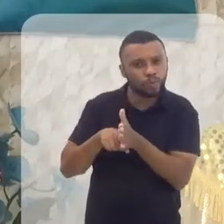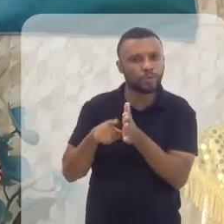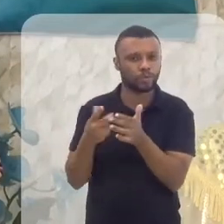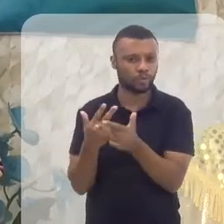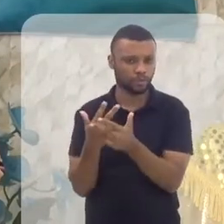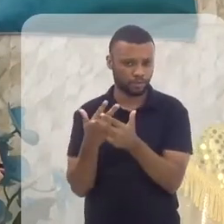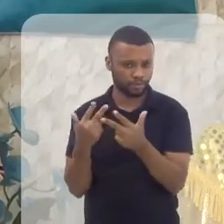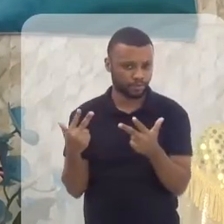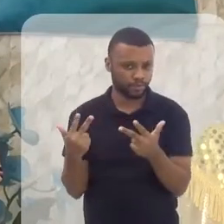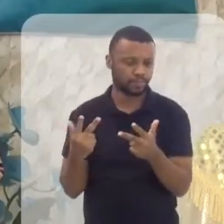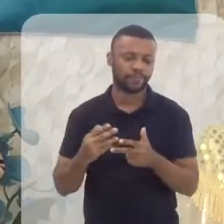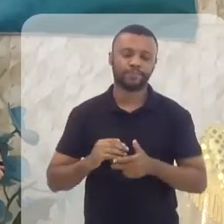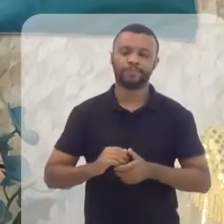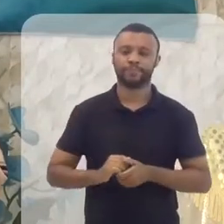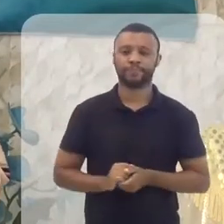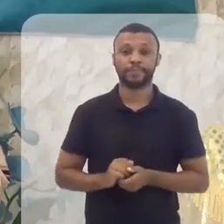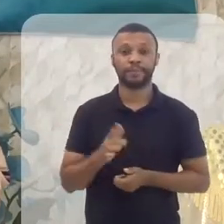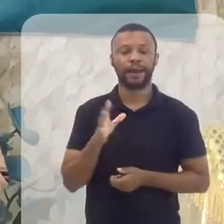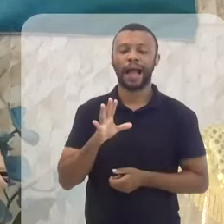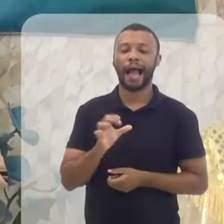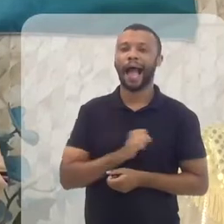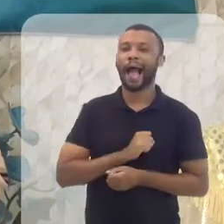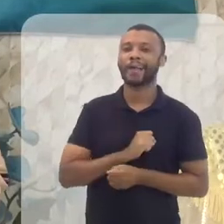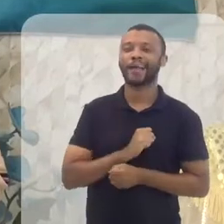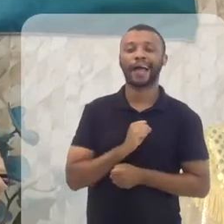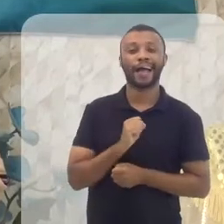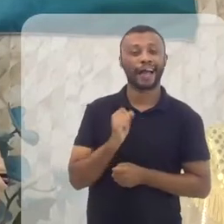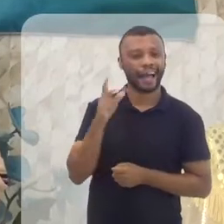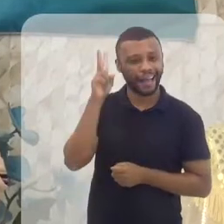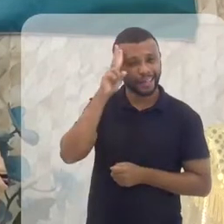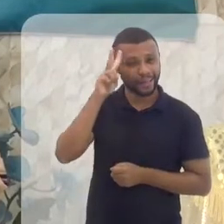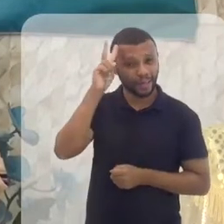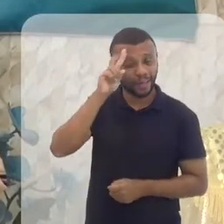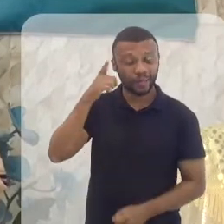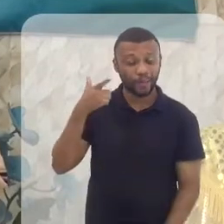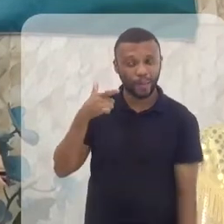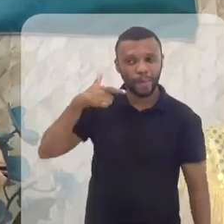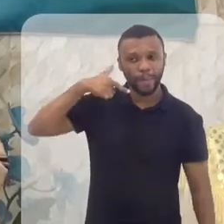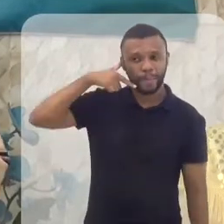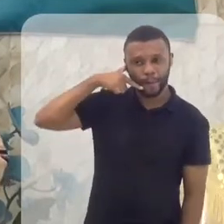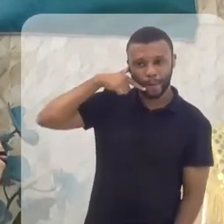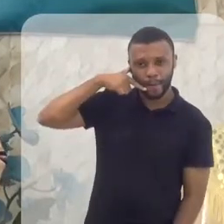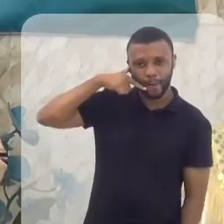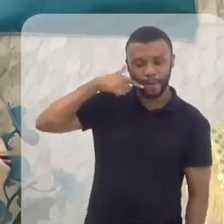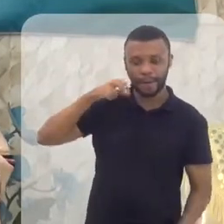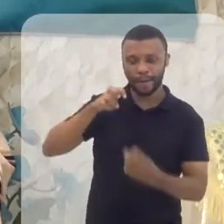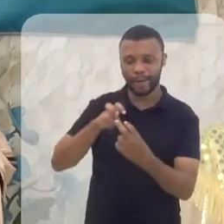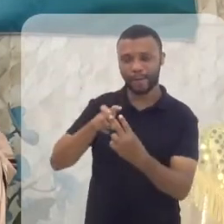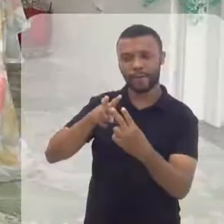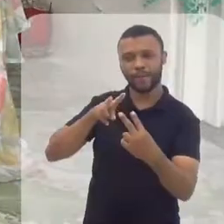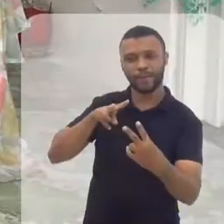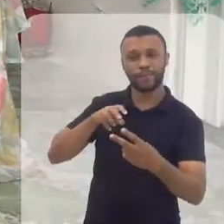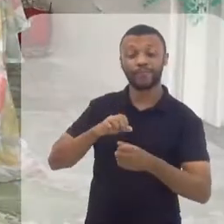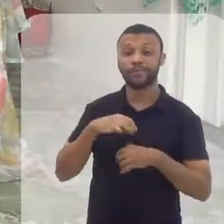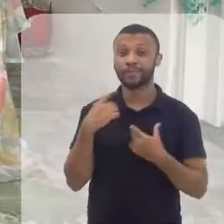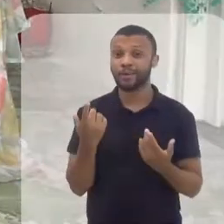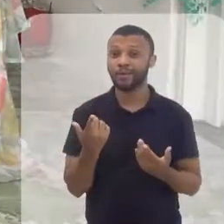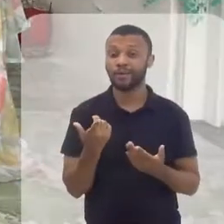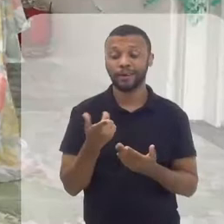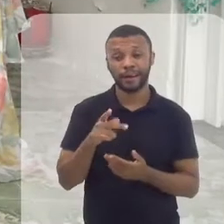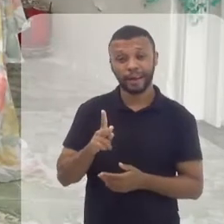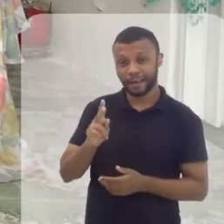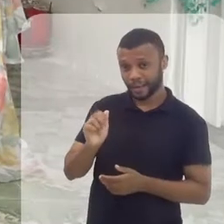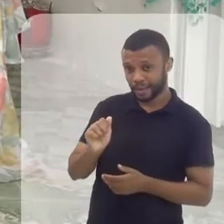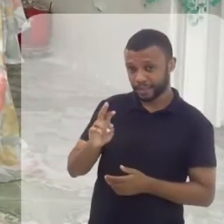consulta. Então, ela adorava a história do telemarketing, né? Além disso, a Kátia criou